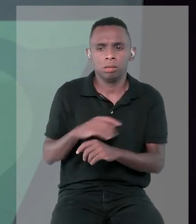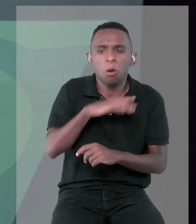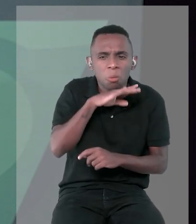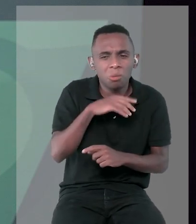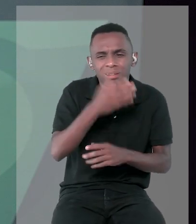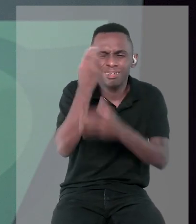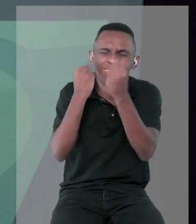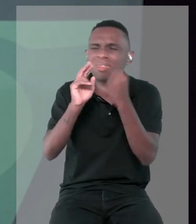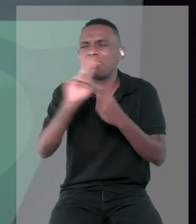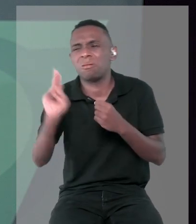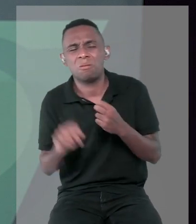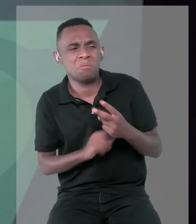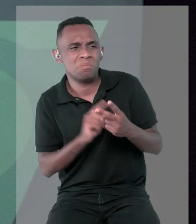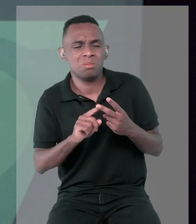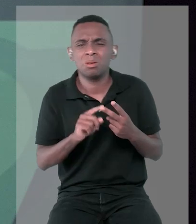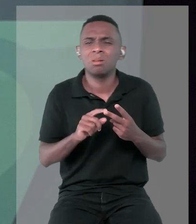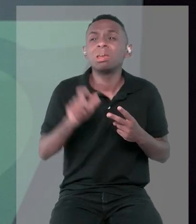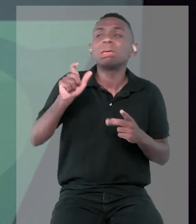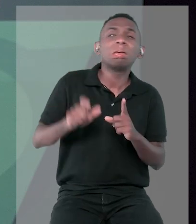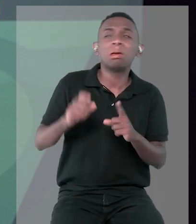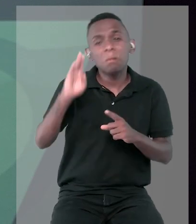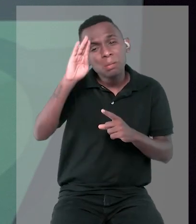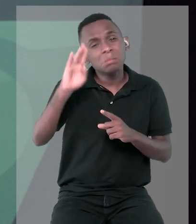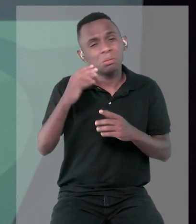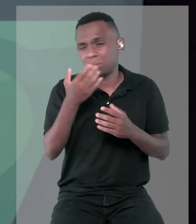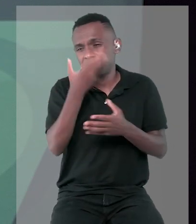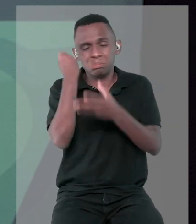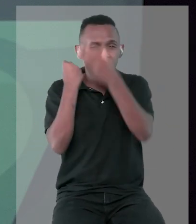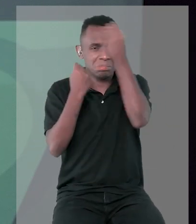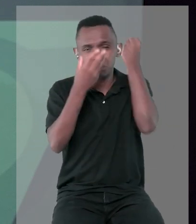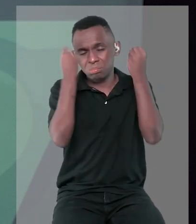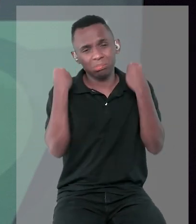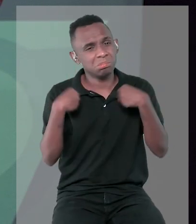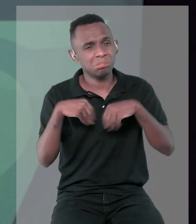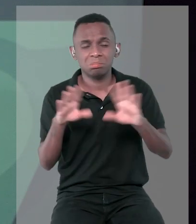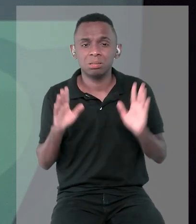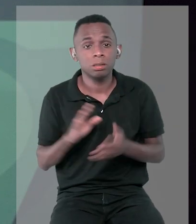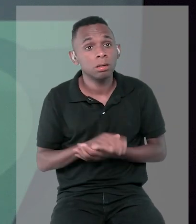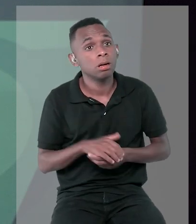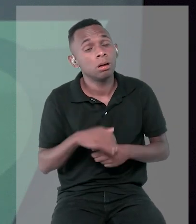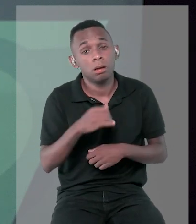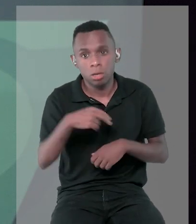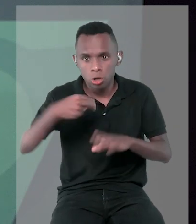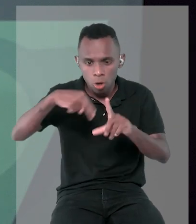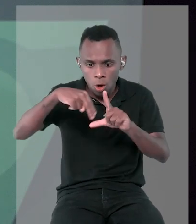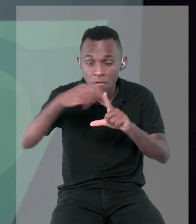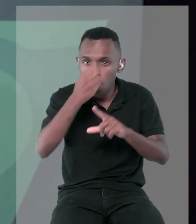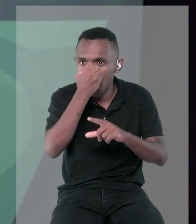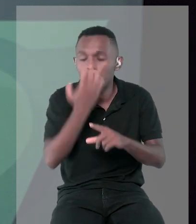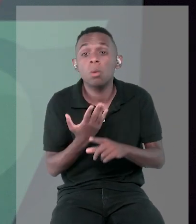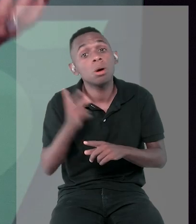ruinzinha, a gente esquece do nome, esquece de quem era o ator, às vezes a gente nem lembra do ator principal, né? Quando a novela é